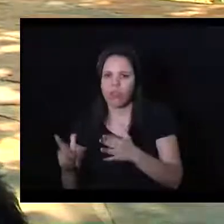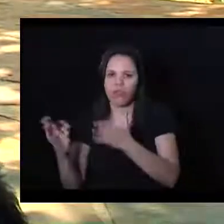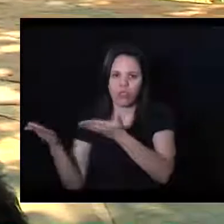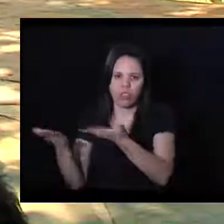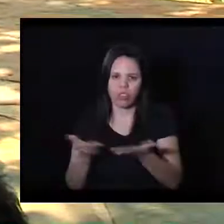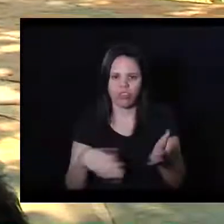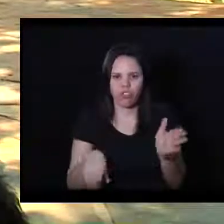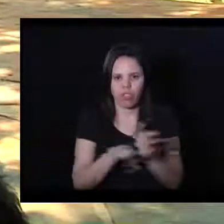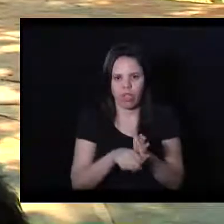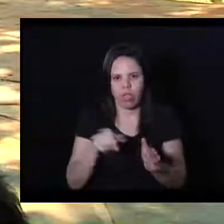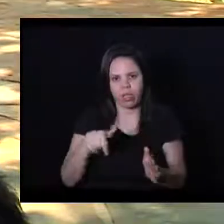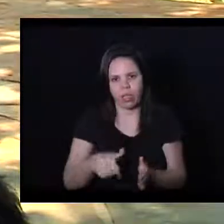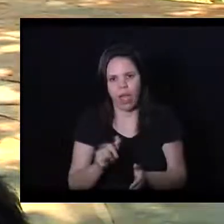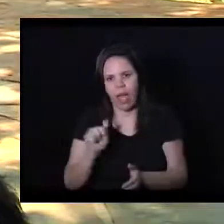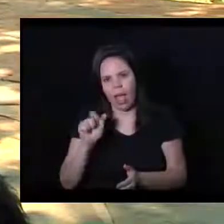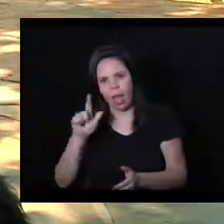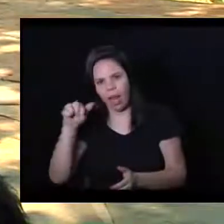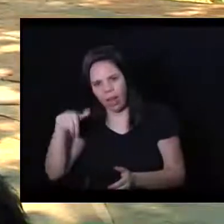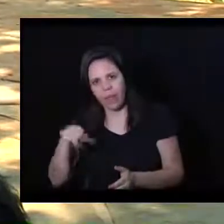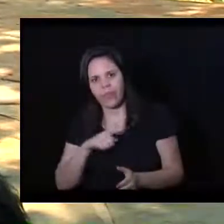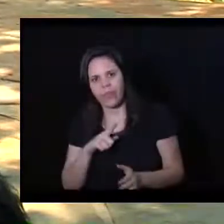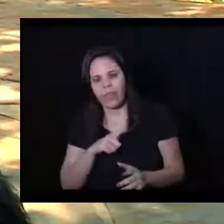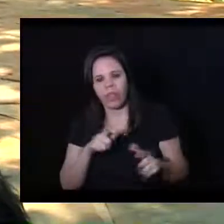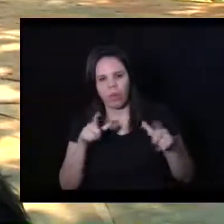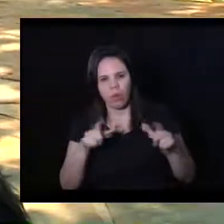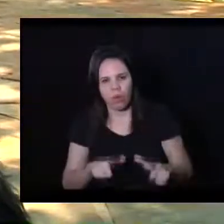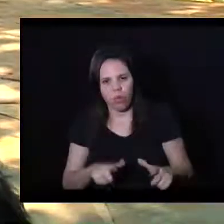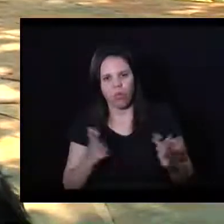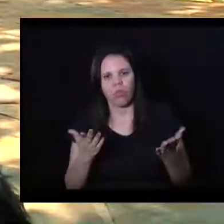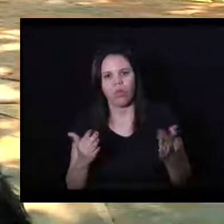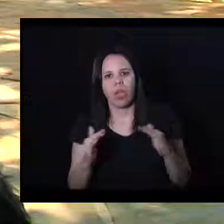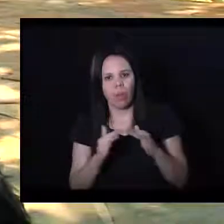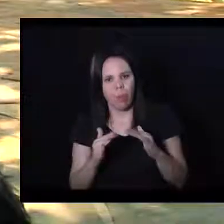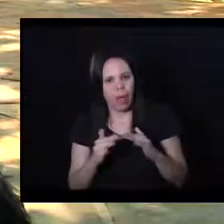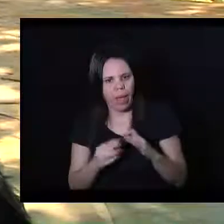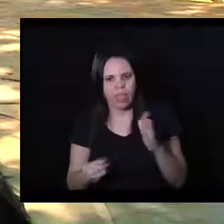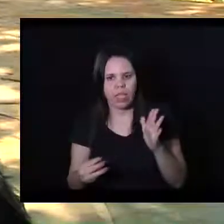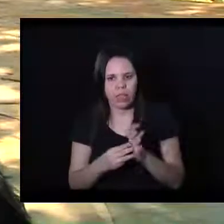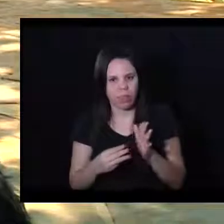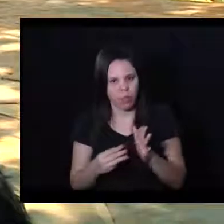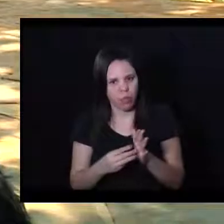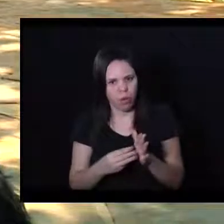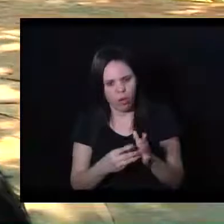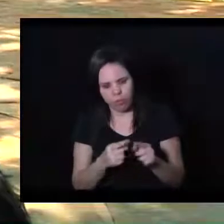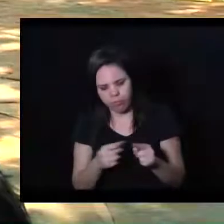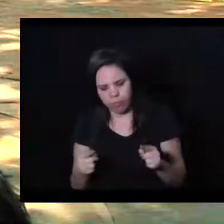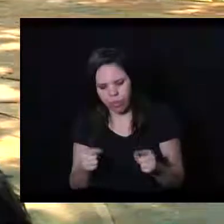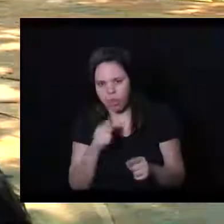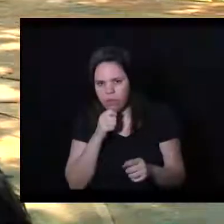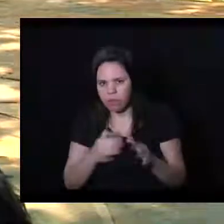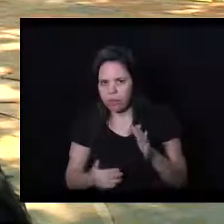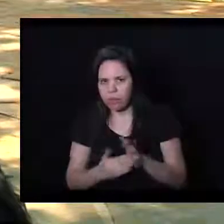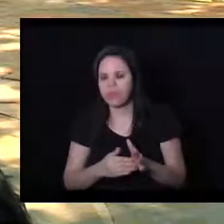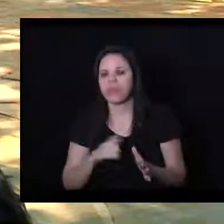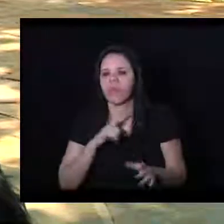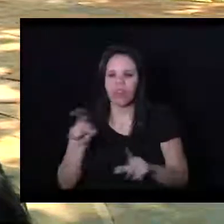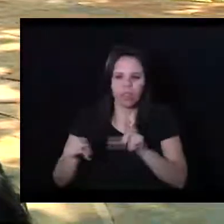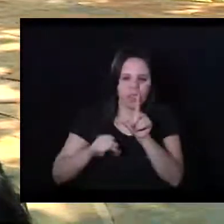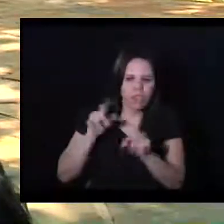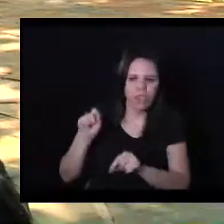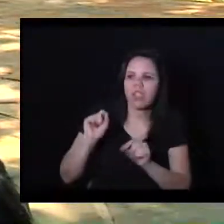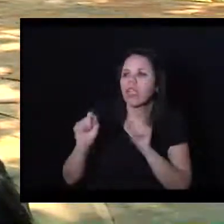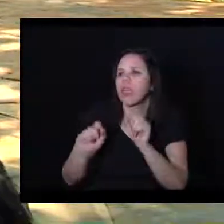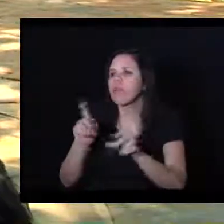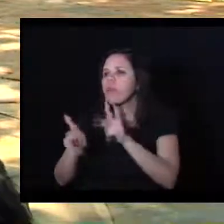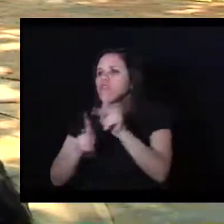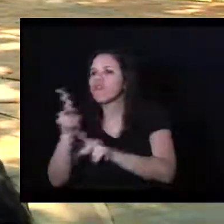assim como o Alan, vai para um lar temporário. Mas não é qualquer lar temporário não, viu? A ONG seleciona bem quem vai receber